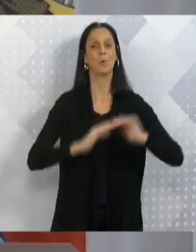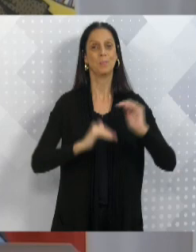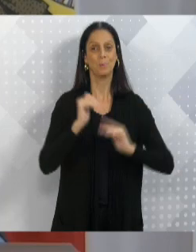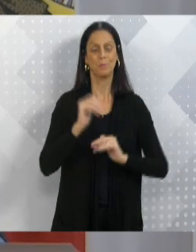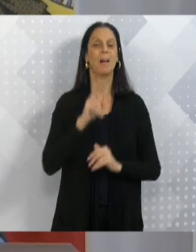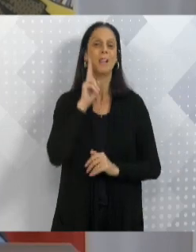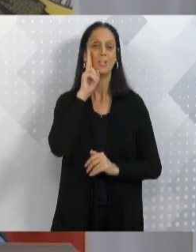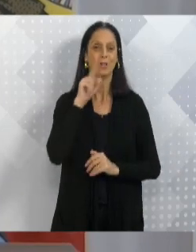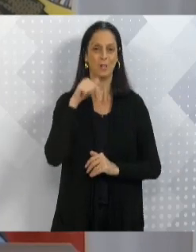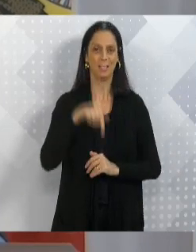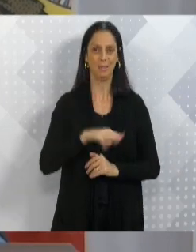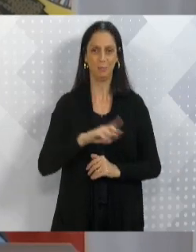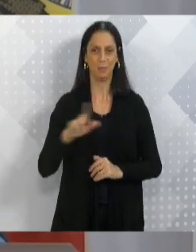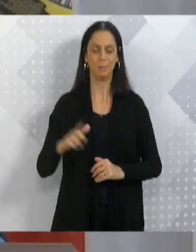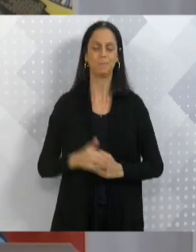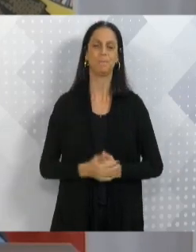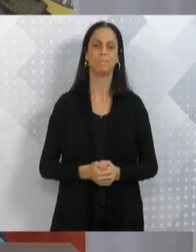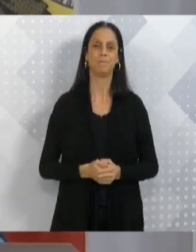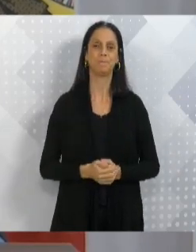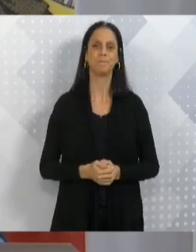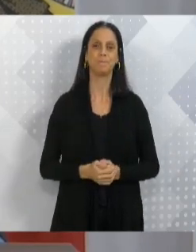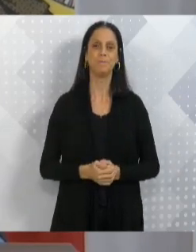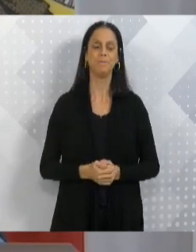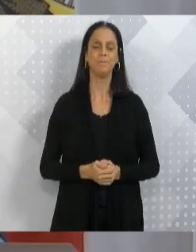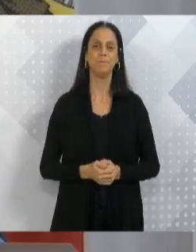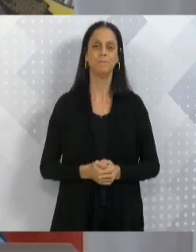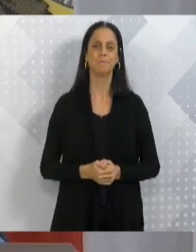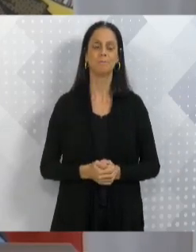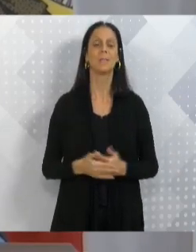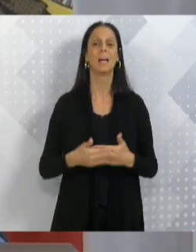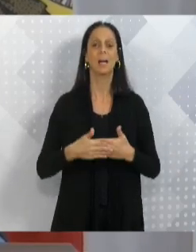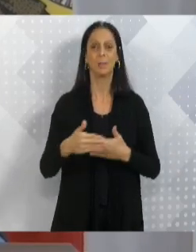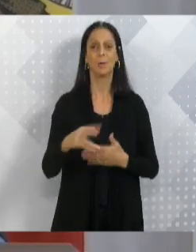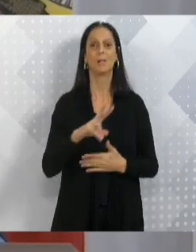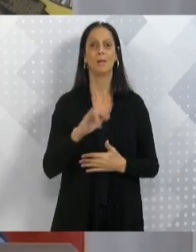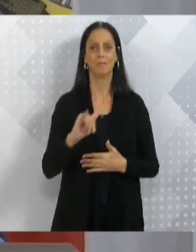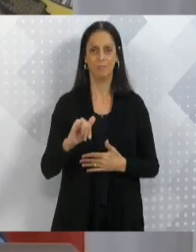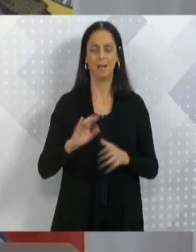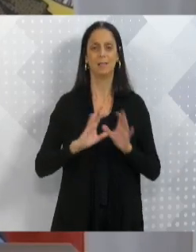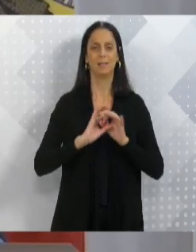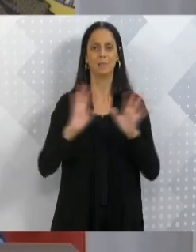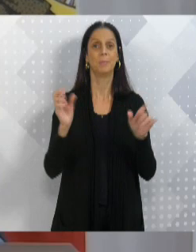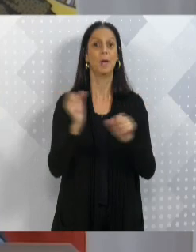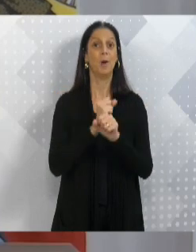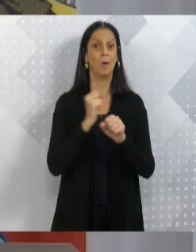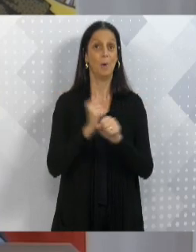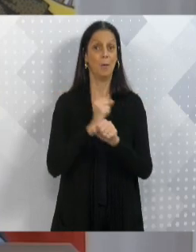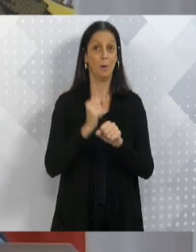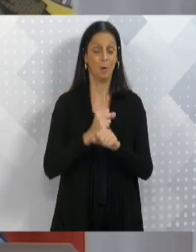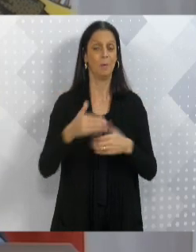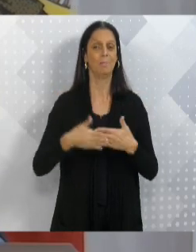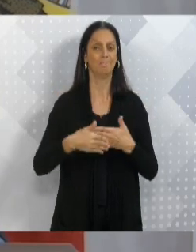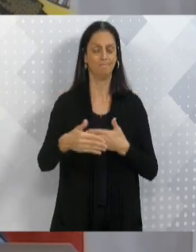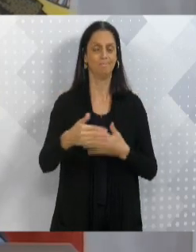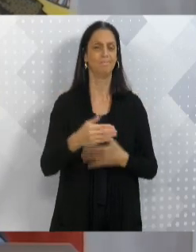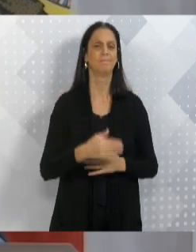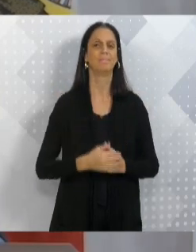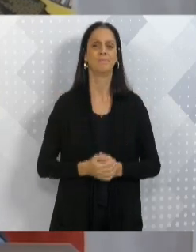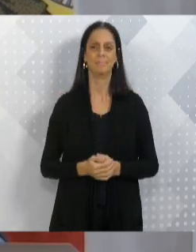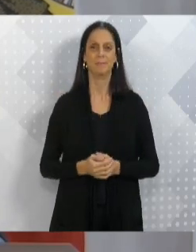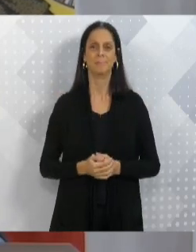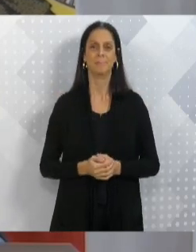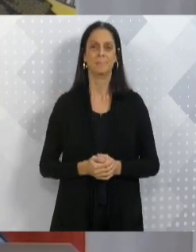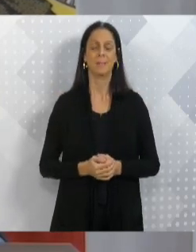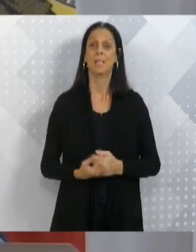aqui, senhor presidente, as obras que vamos dar ordem de serviço em breve, sendo uma delas